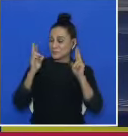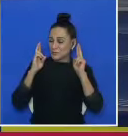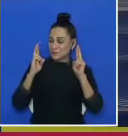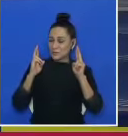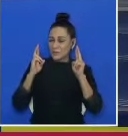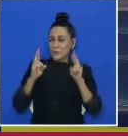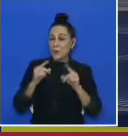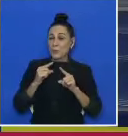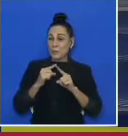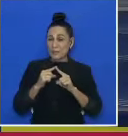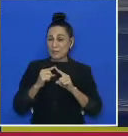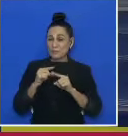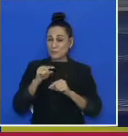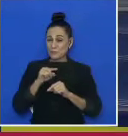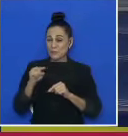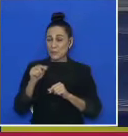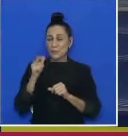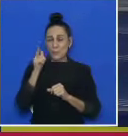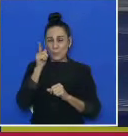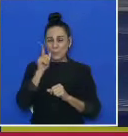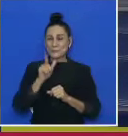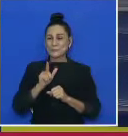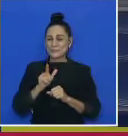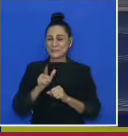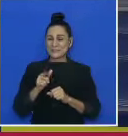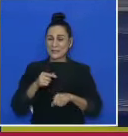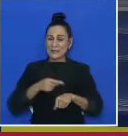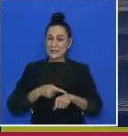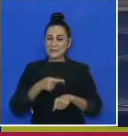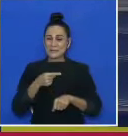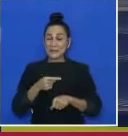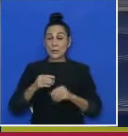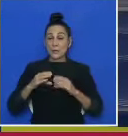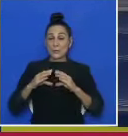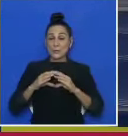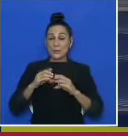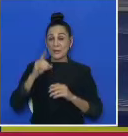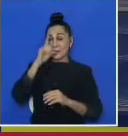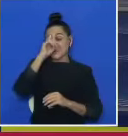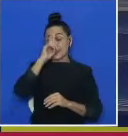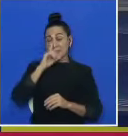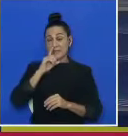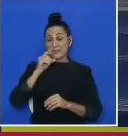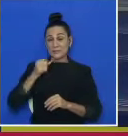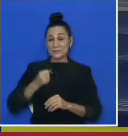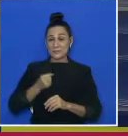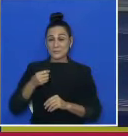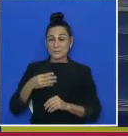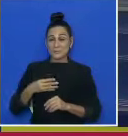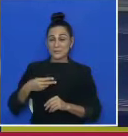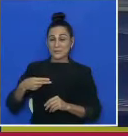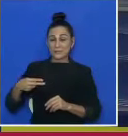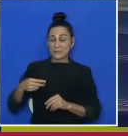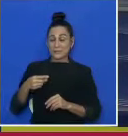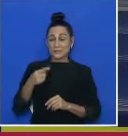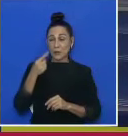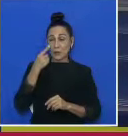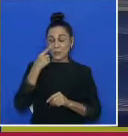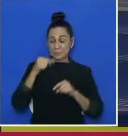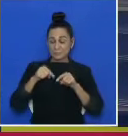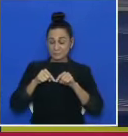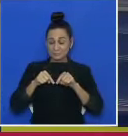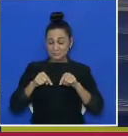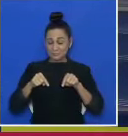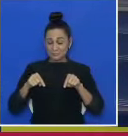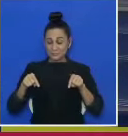os dedos porque pode ser agora. Bola amarela número 42. E vamos confirmar com as nossas